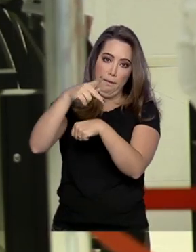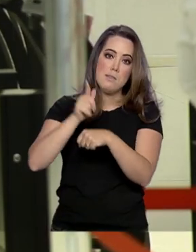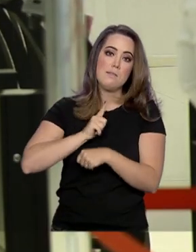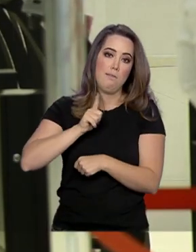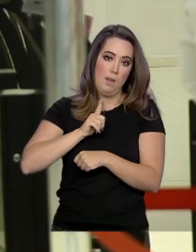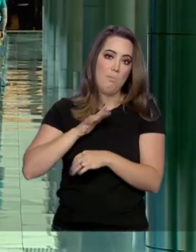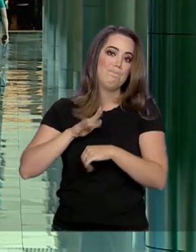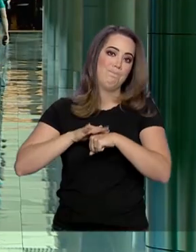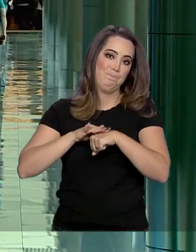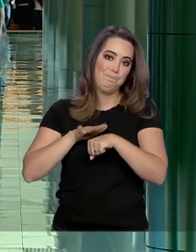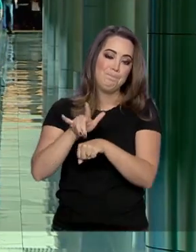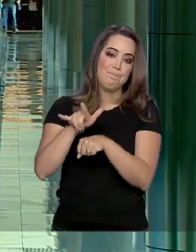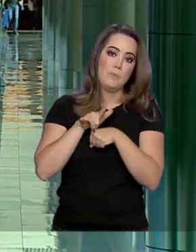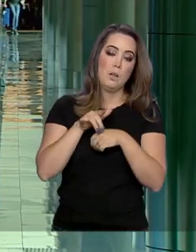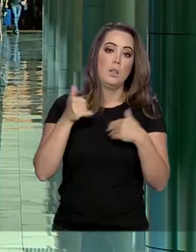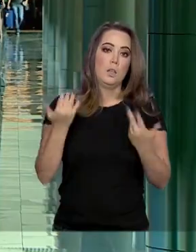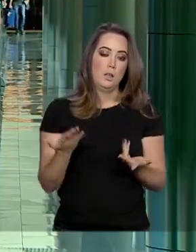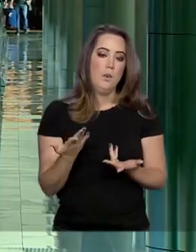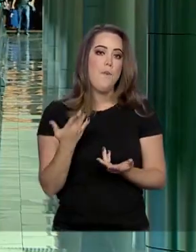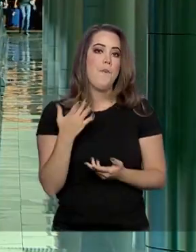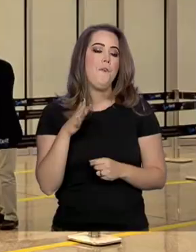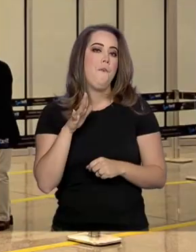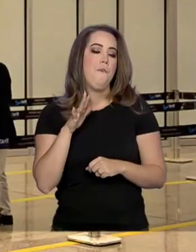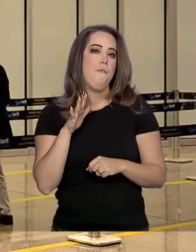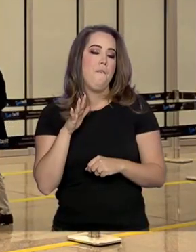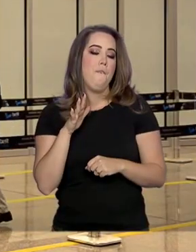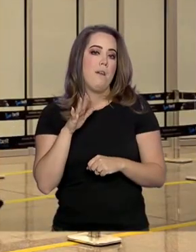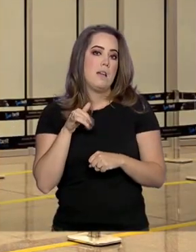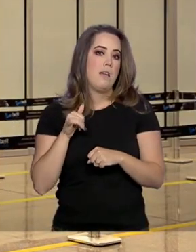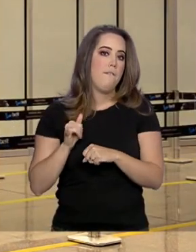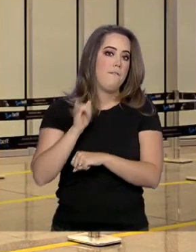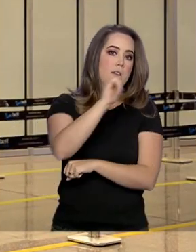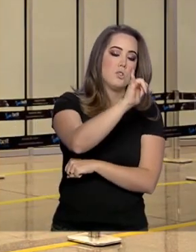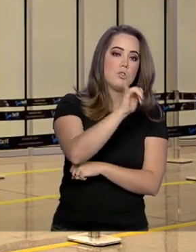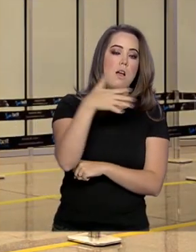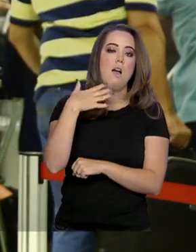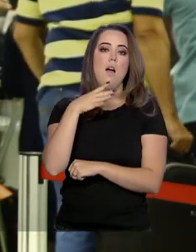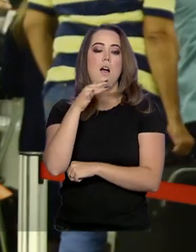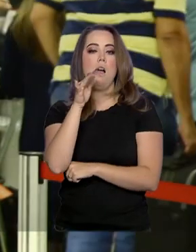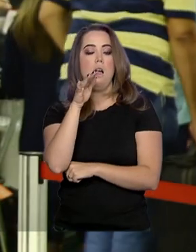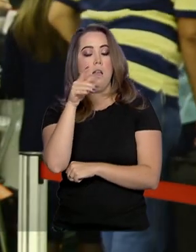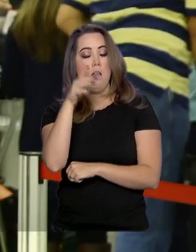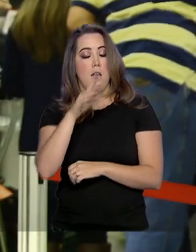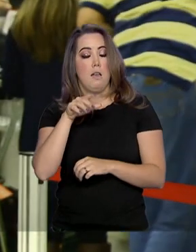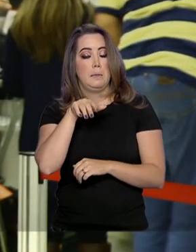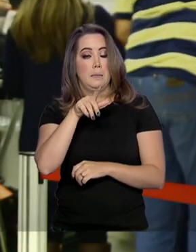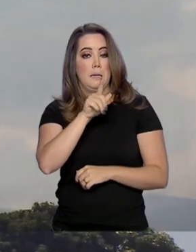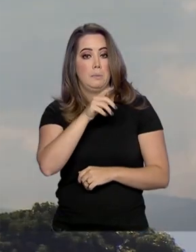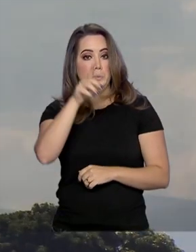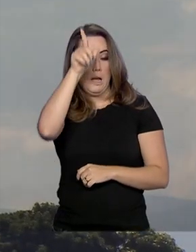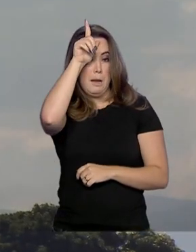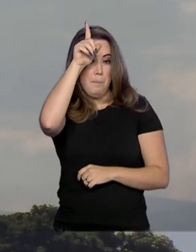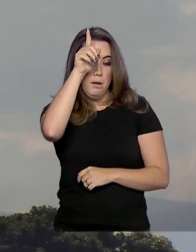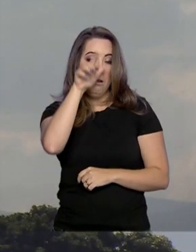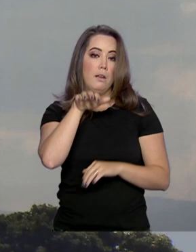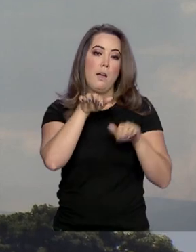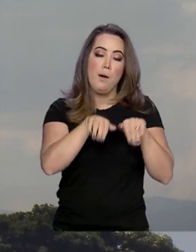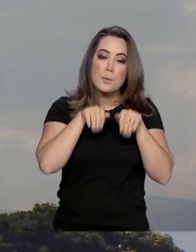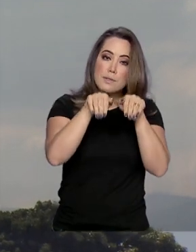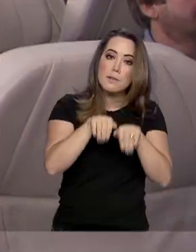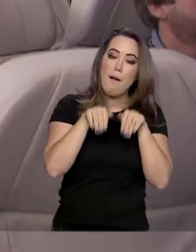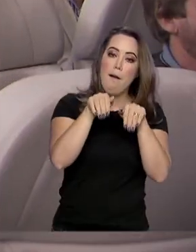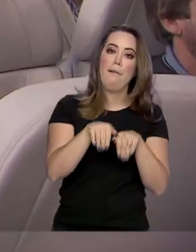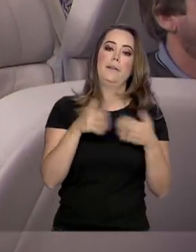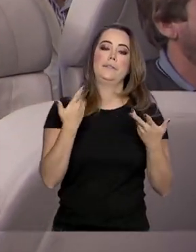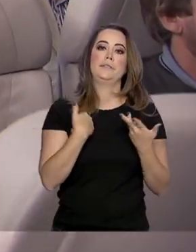Portanto, agora, ter viajado pela Alemanha, Austrália, Emirados Árabes, Filipinas, França, Irã, Itália e Malásia